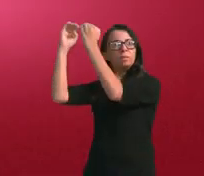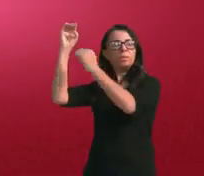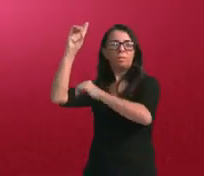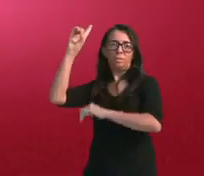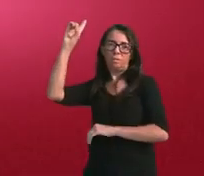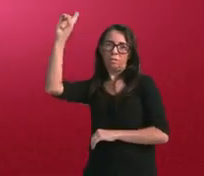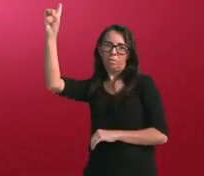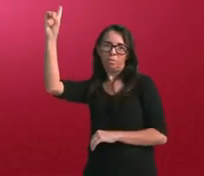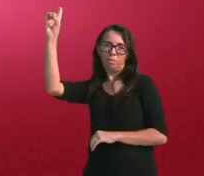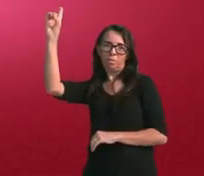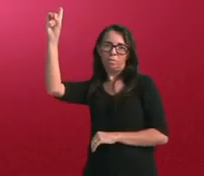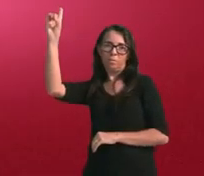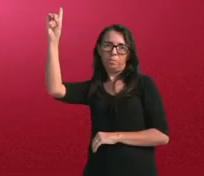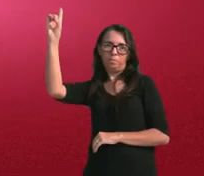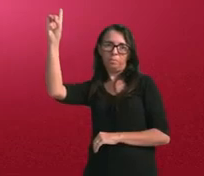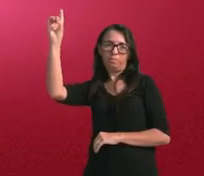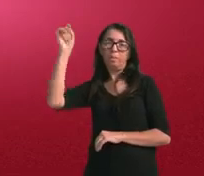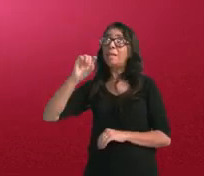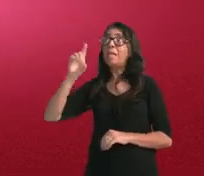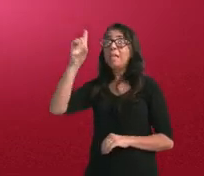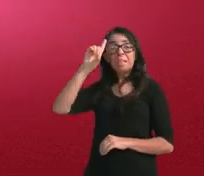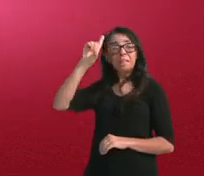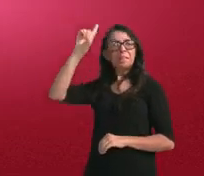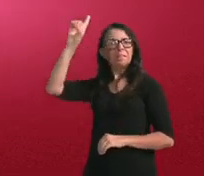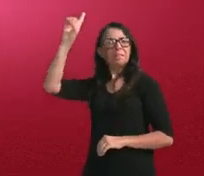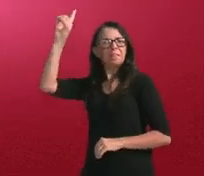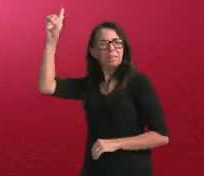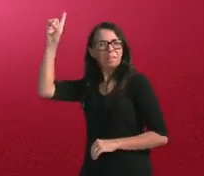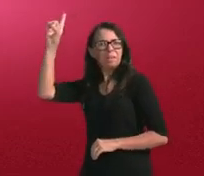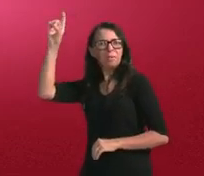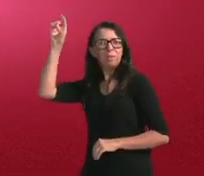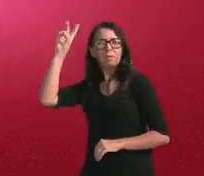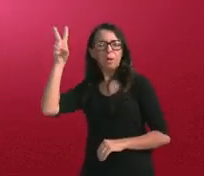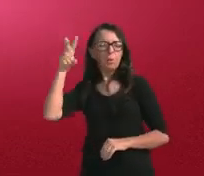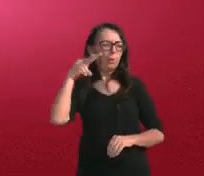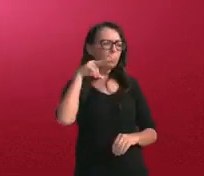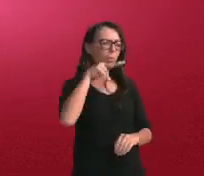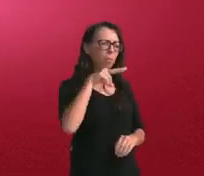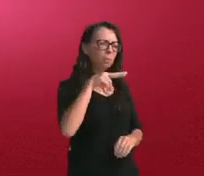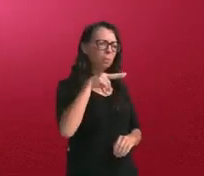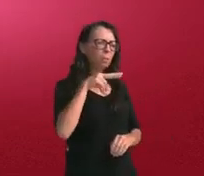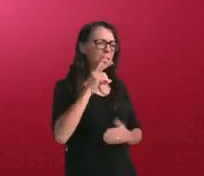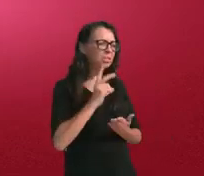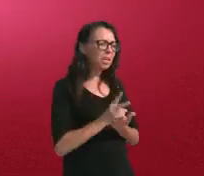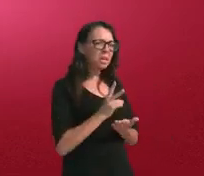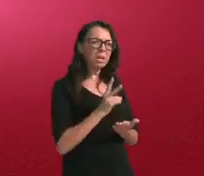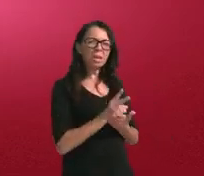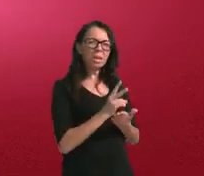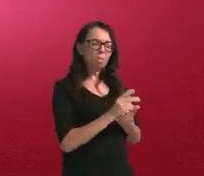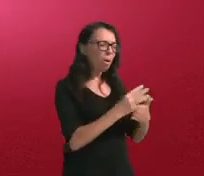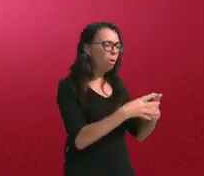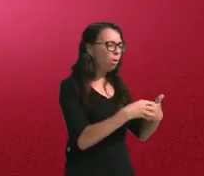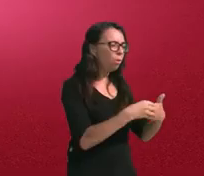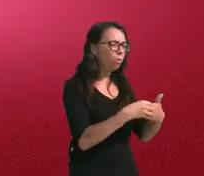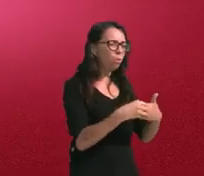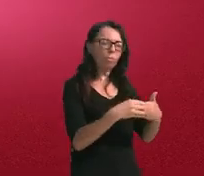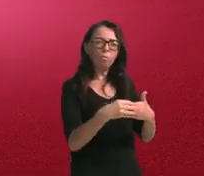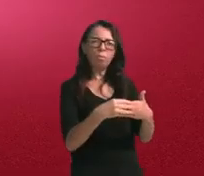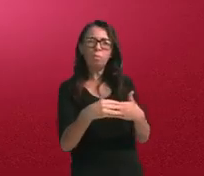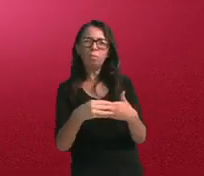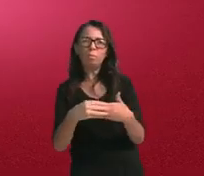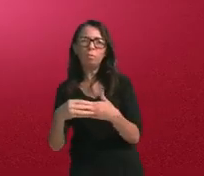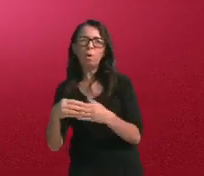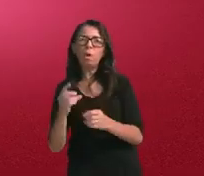solução, a direção para o caminho. Então, o título é mais ou menos isso que nós vamos falar essa noite. Mas antes de